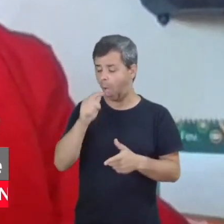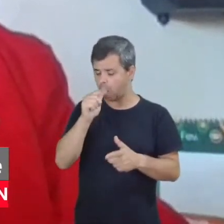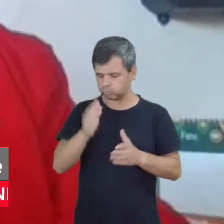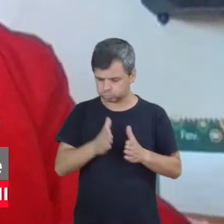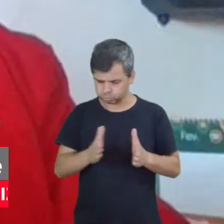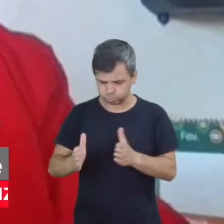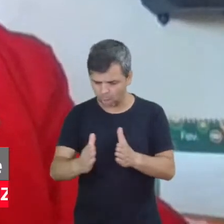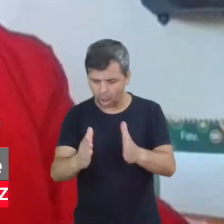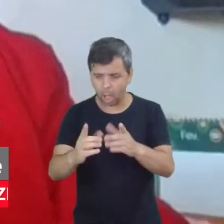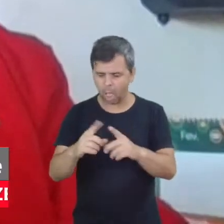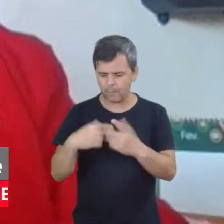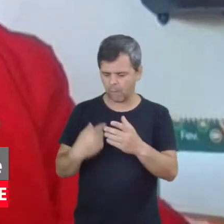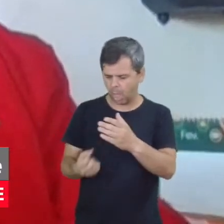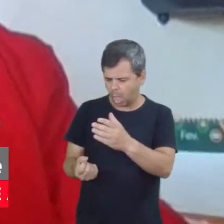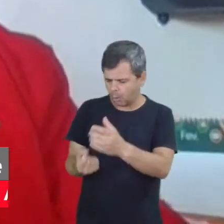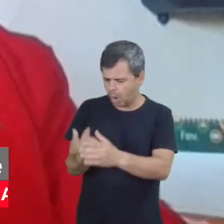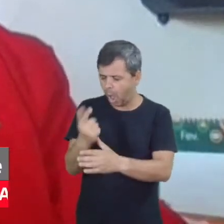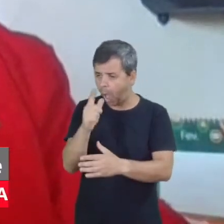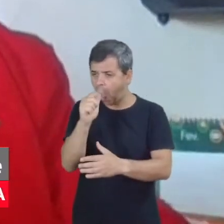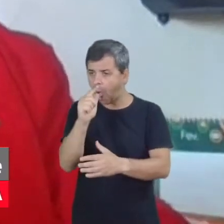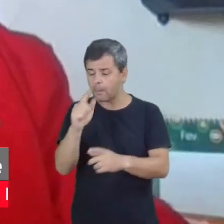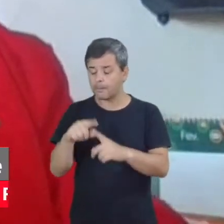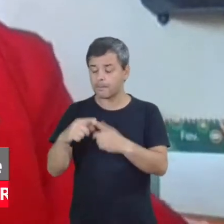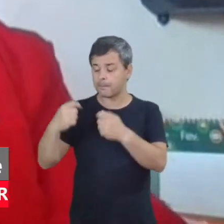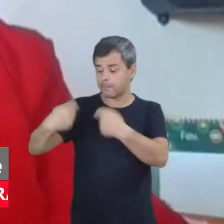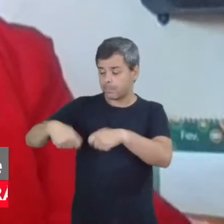as nascentes vêm desses rios, precisam